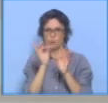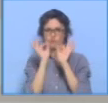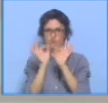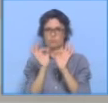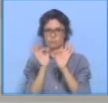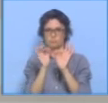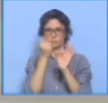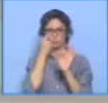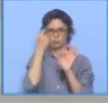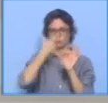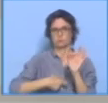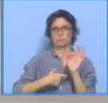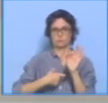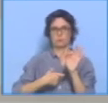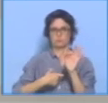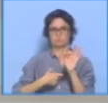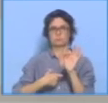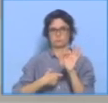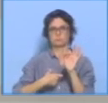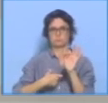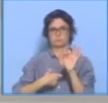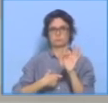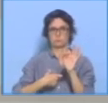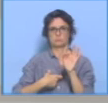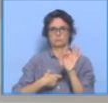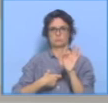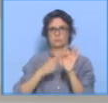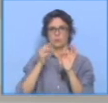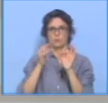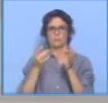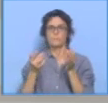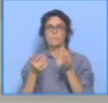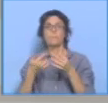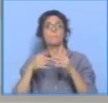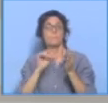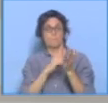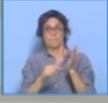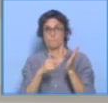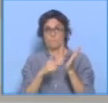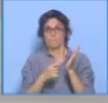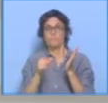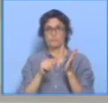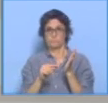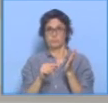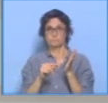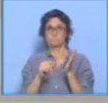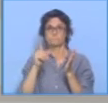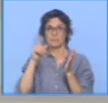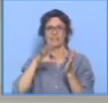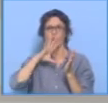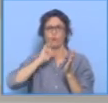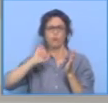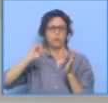modelo perfeito para o ser humano, ser imagem, ele é a imagem visível do Deus invisível. É também o primogênito de toda